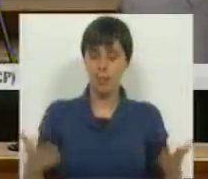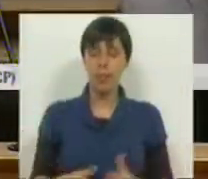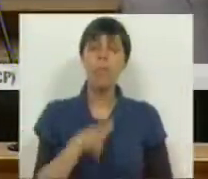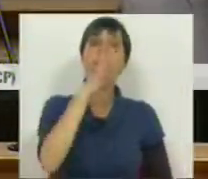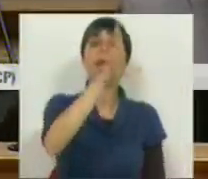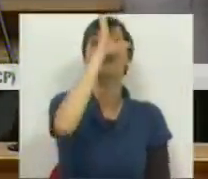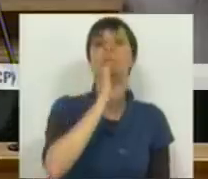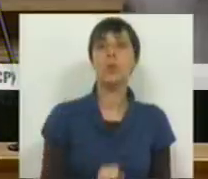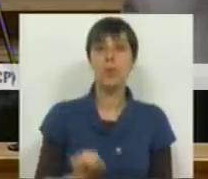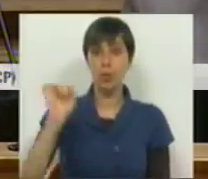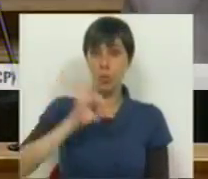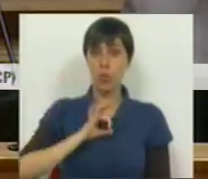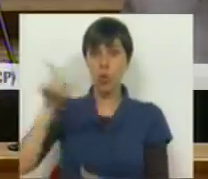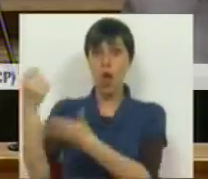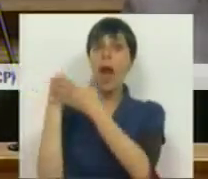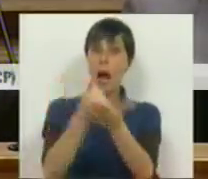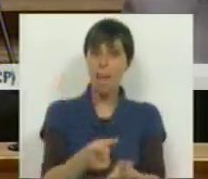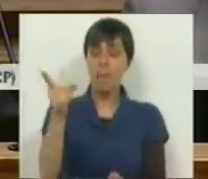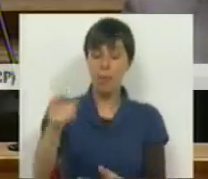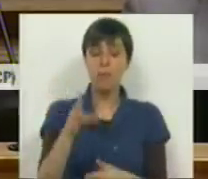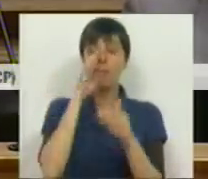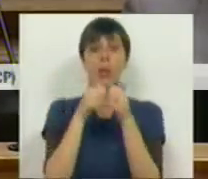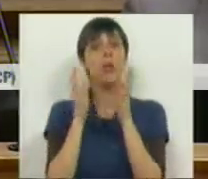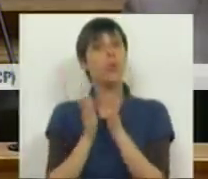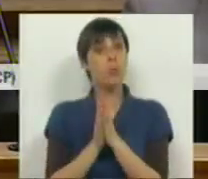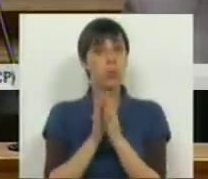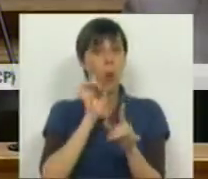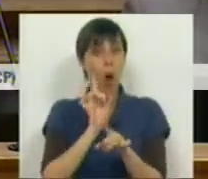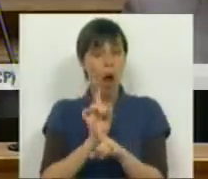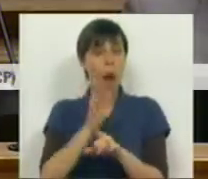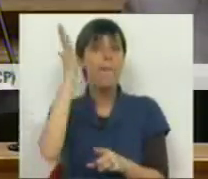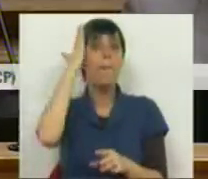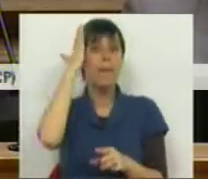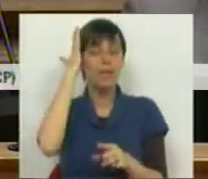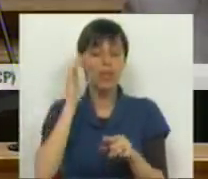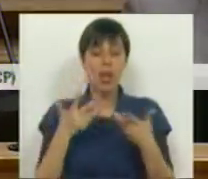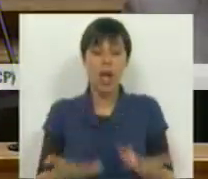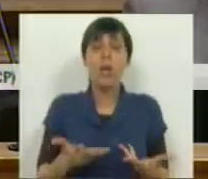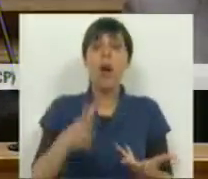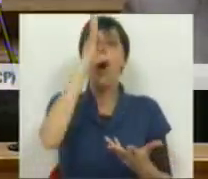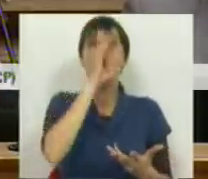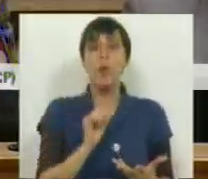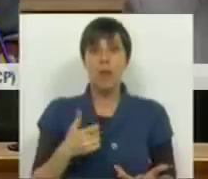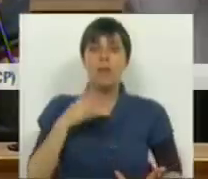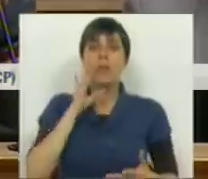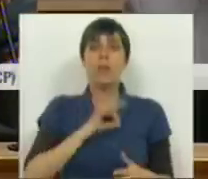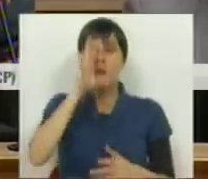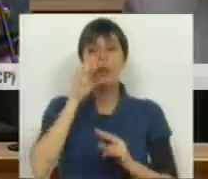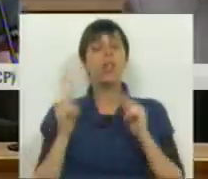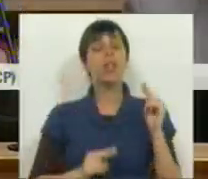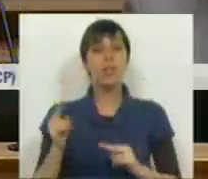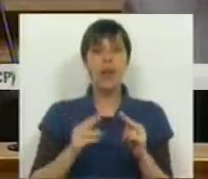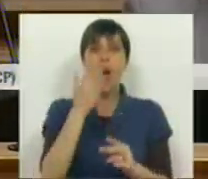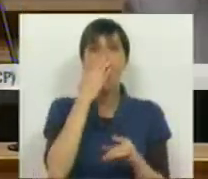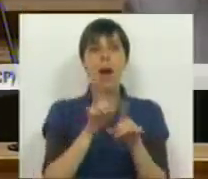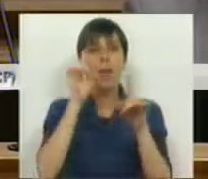Diz o Governo que o senhor apoia, que se tudo correr como está previsto pelo atual Governo, e bem sabemos que o senhor Ministro das Finanças é